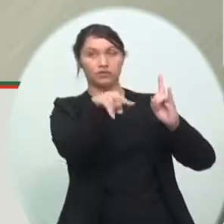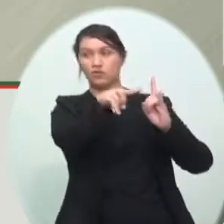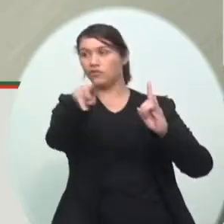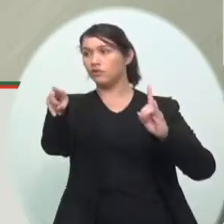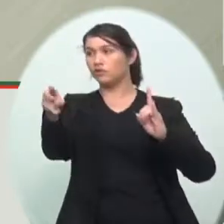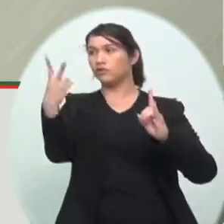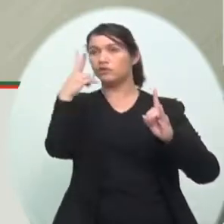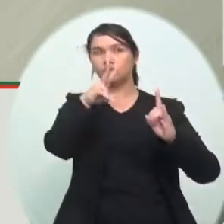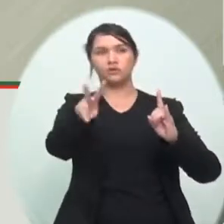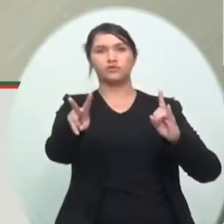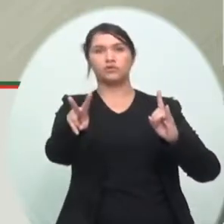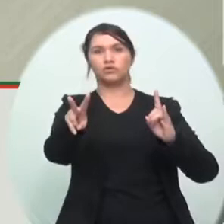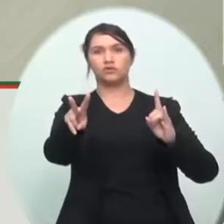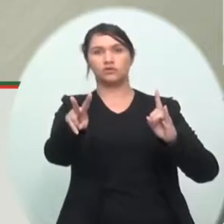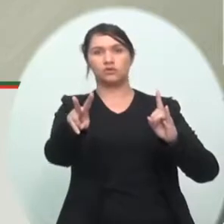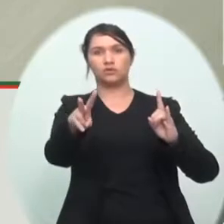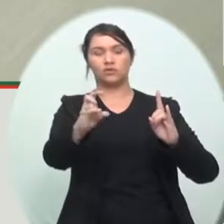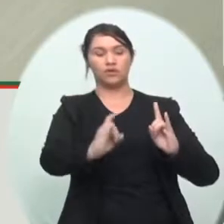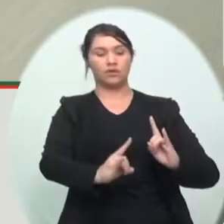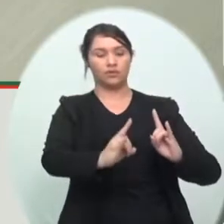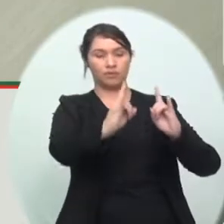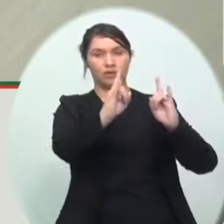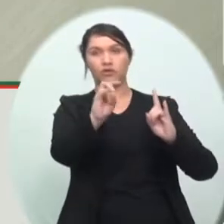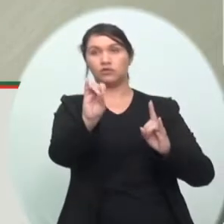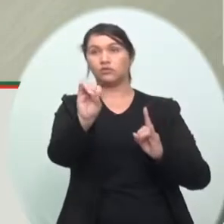o prédio do Inova, né?